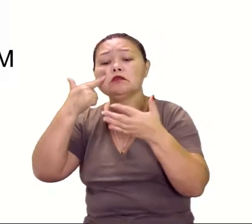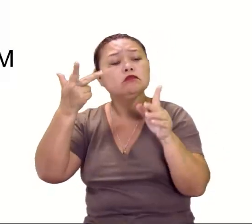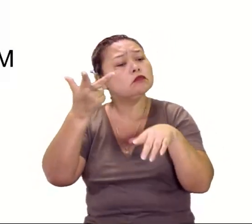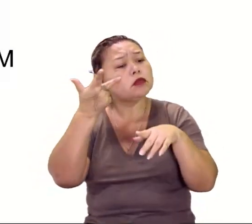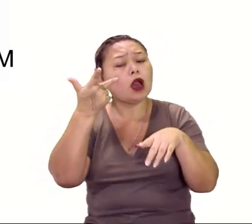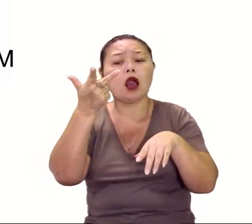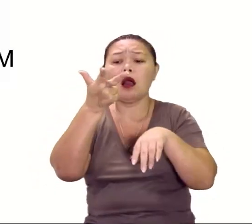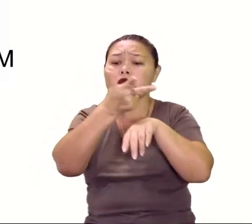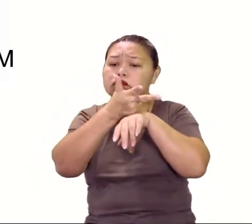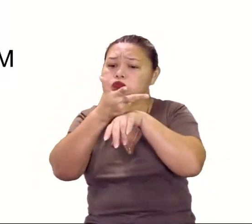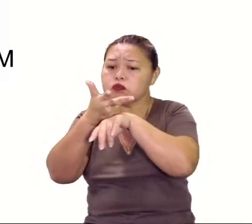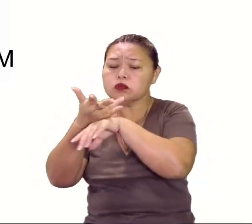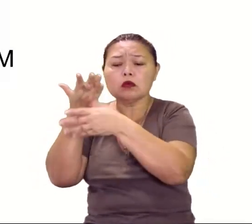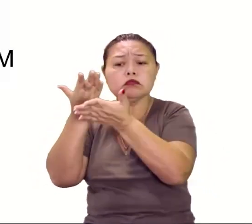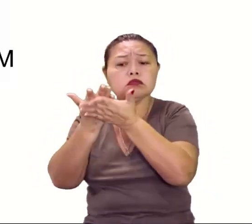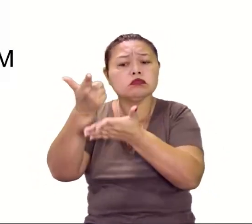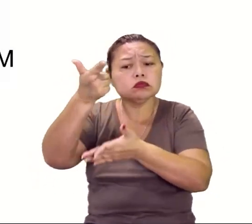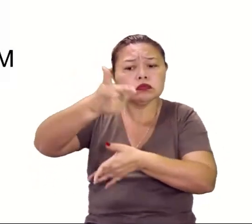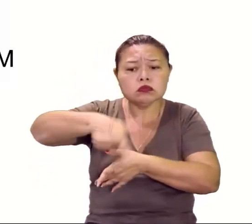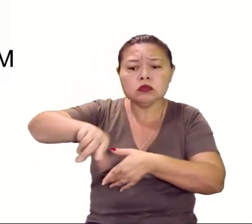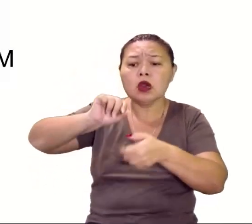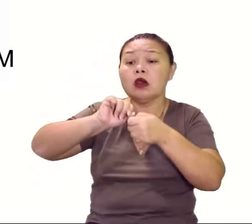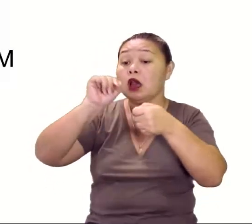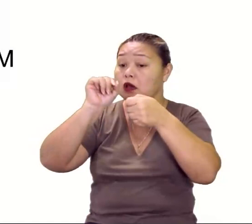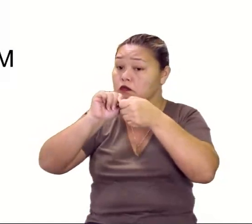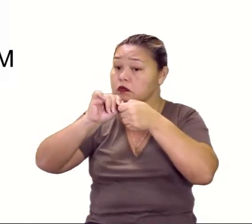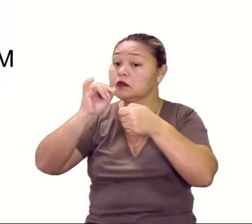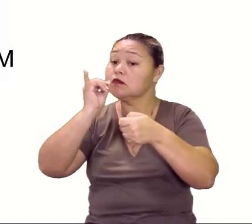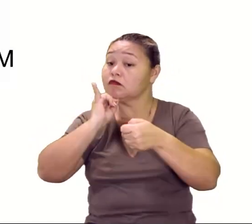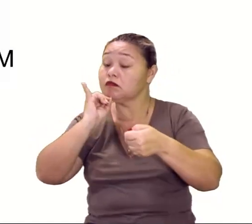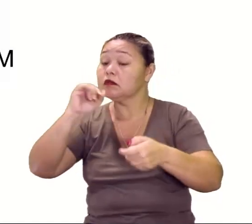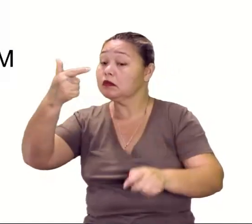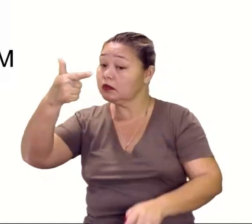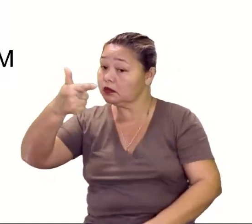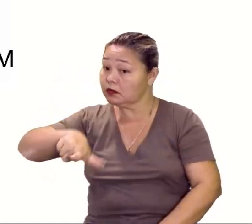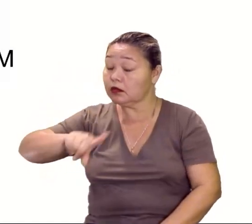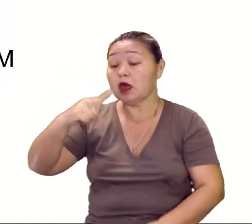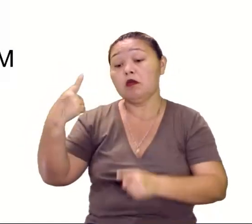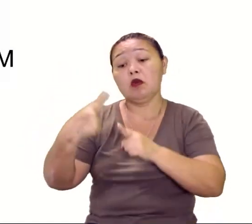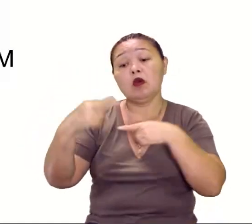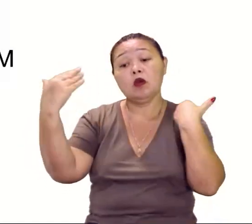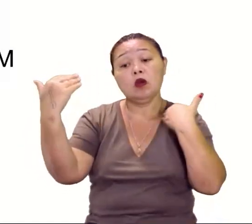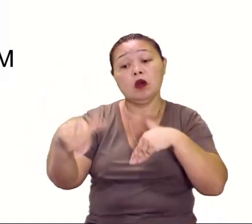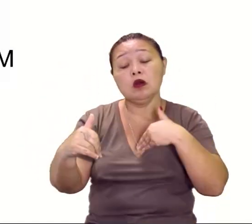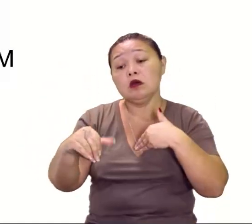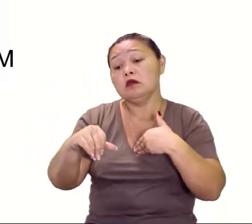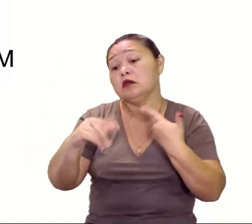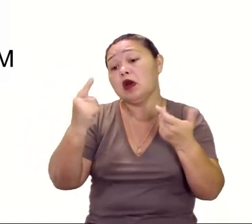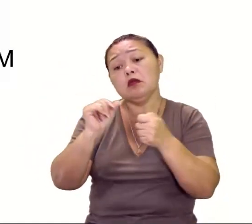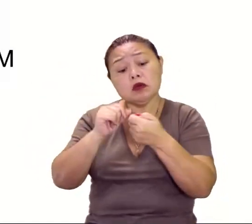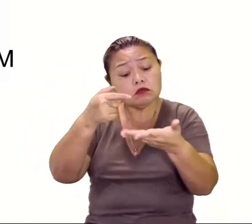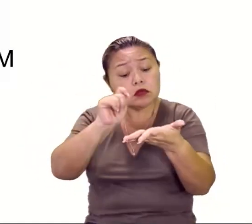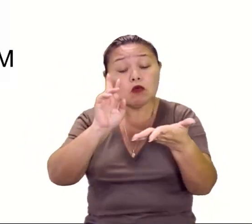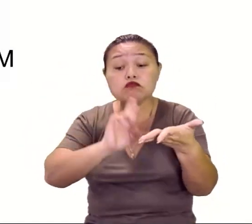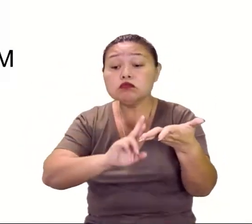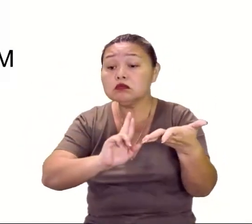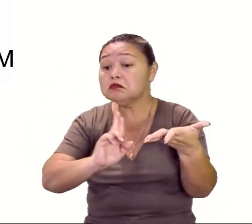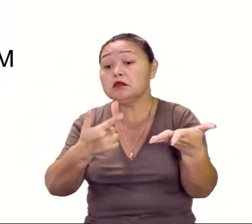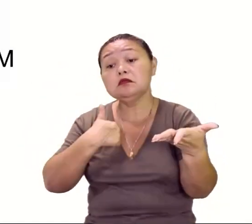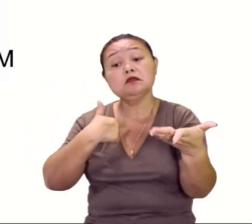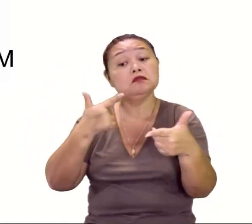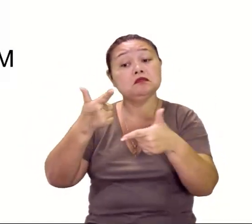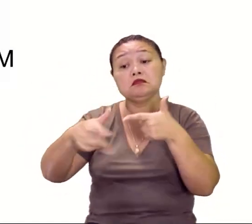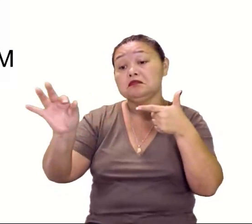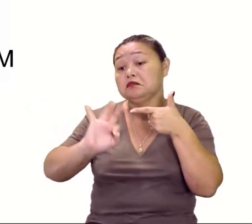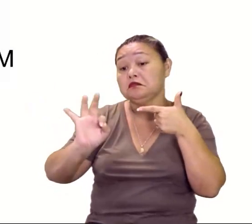novo, refaçam esses exemplos que a gente está fazendo aqui, porque nas avaliações você não vai ter dificuldade se você fizer dessa